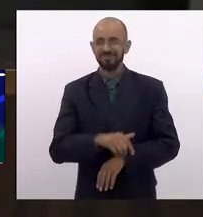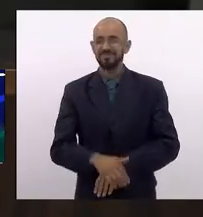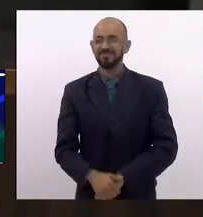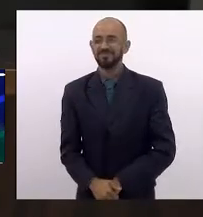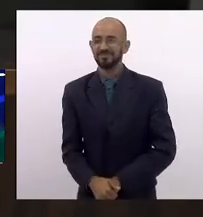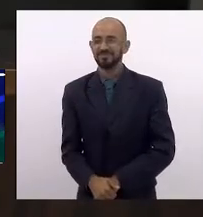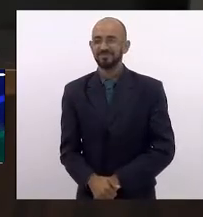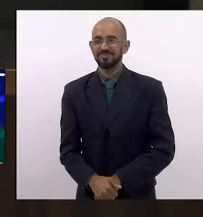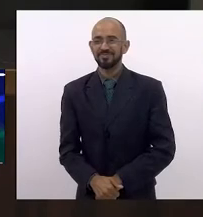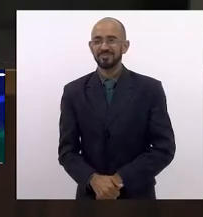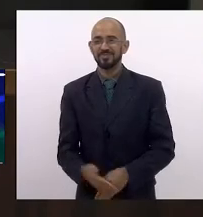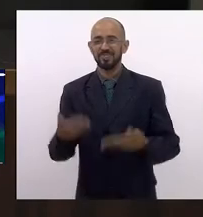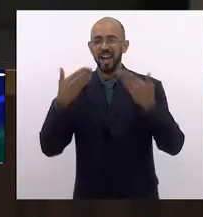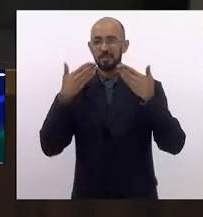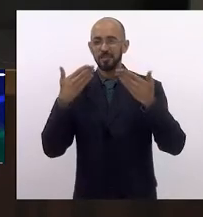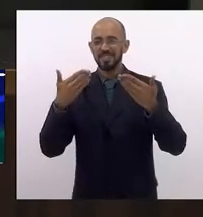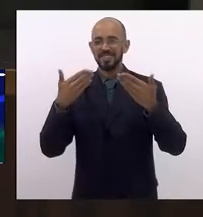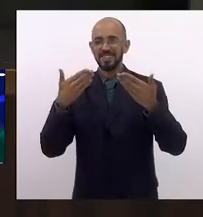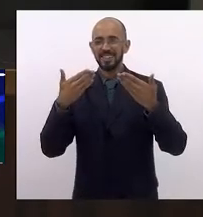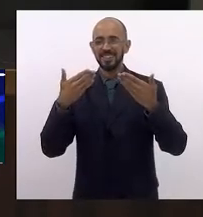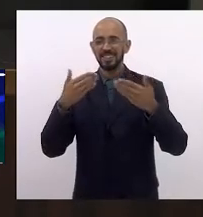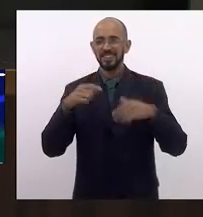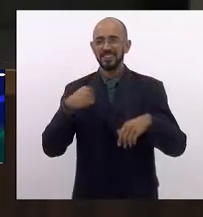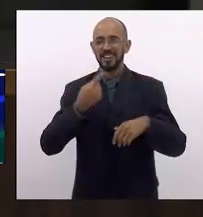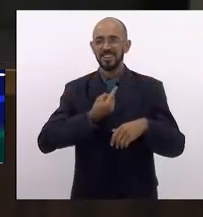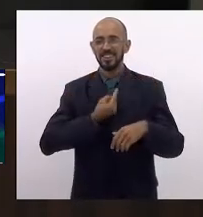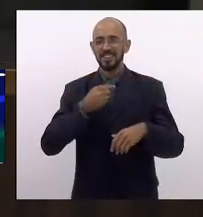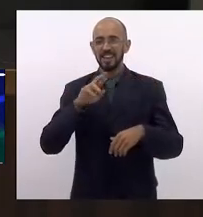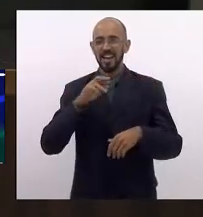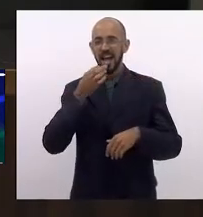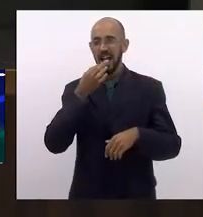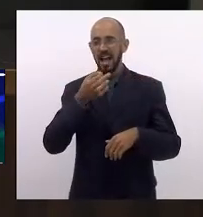grande apresentador da nossa Melodia